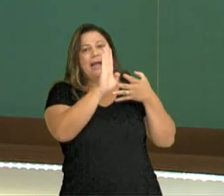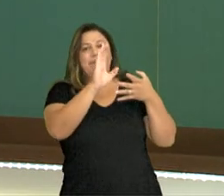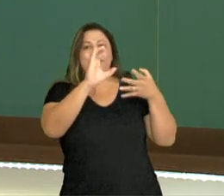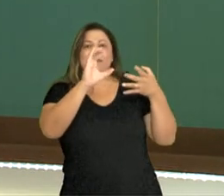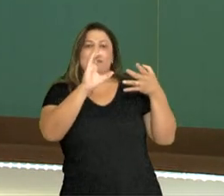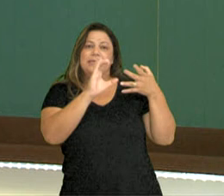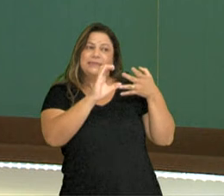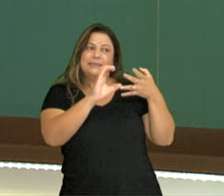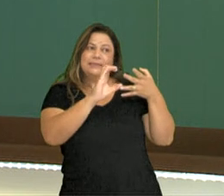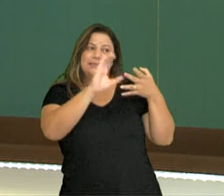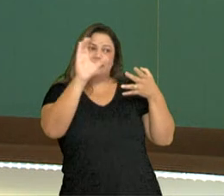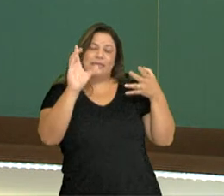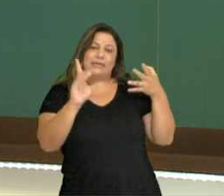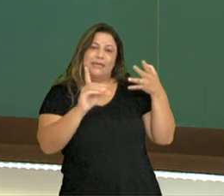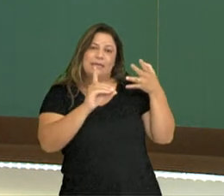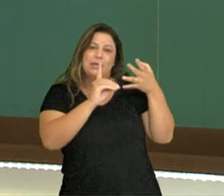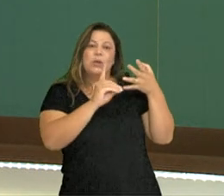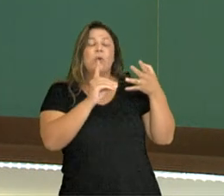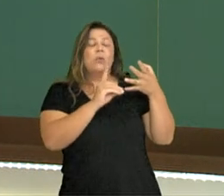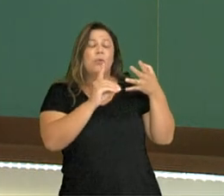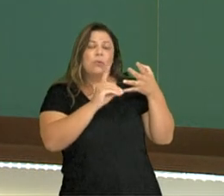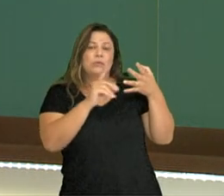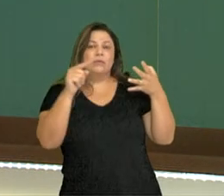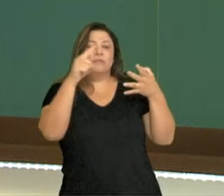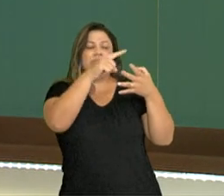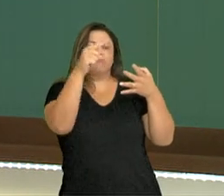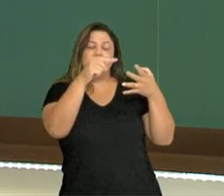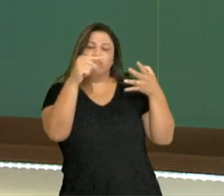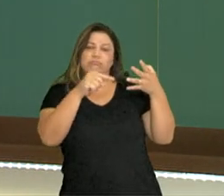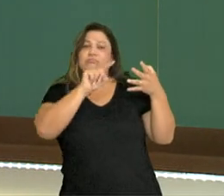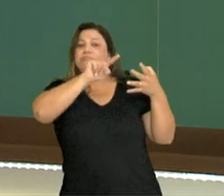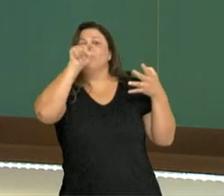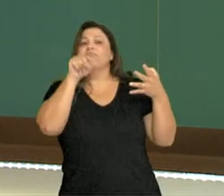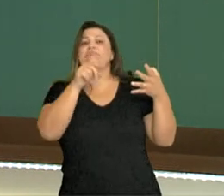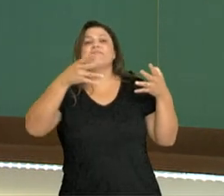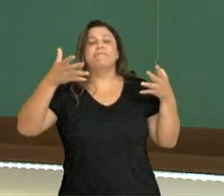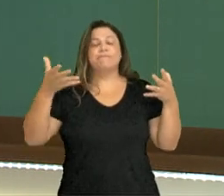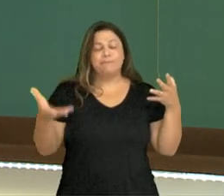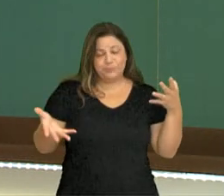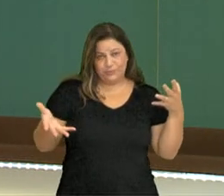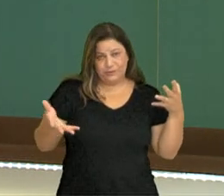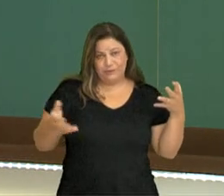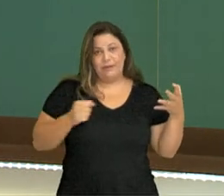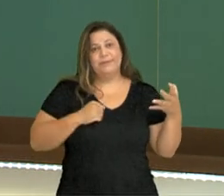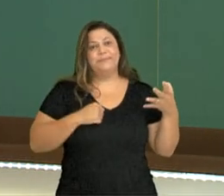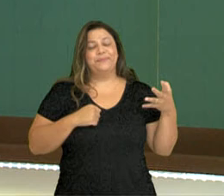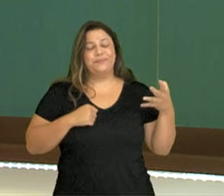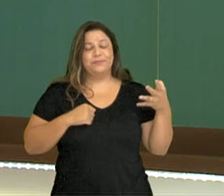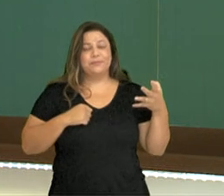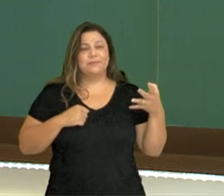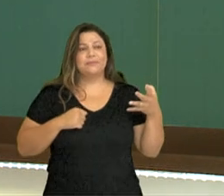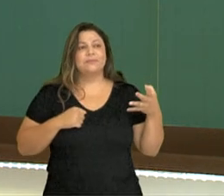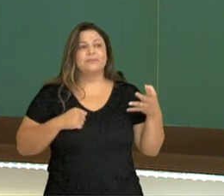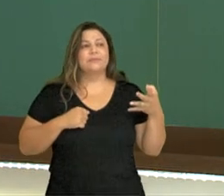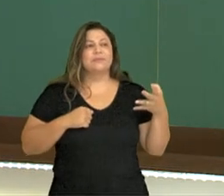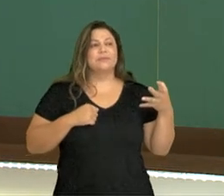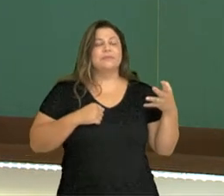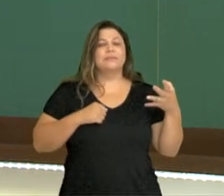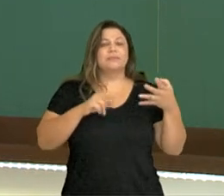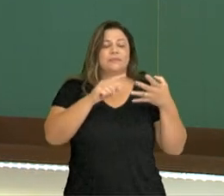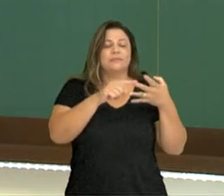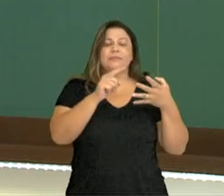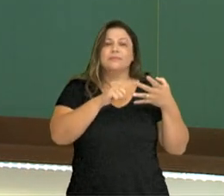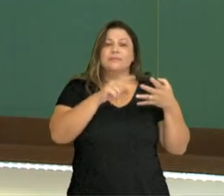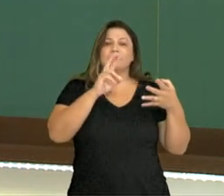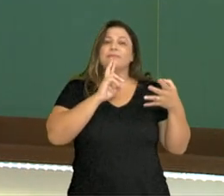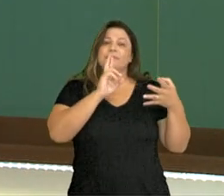C, eucariontes e fotossintetizantes; ou D, eucariontes e quimiossintetizantes. Então, a alternativa